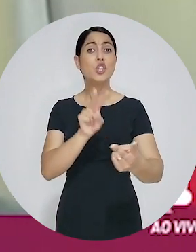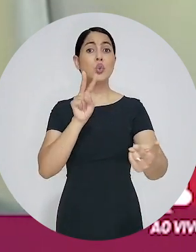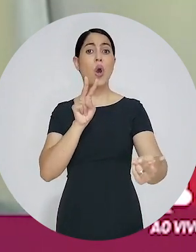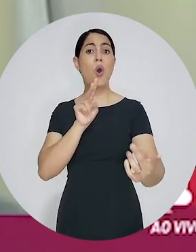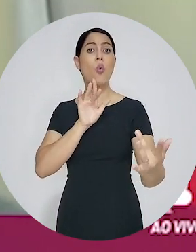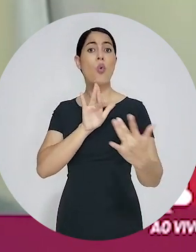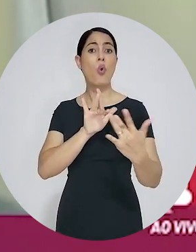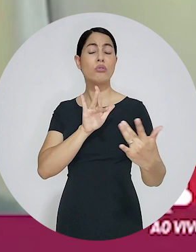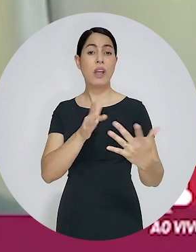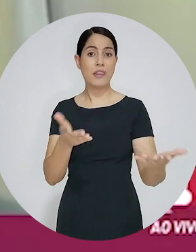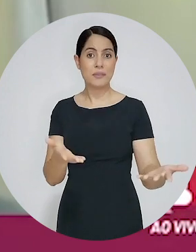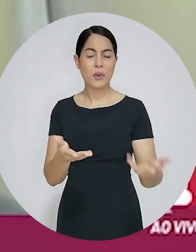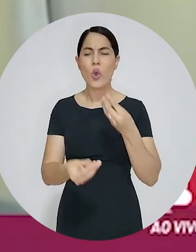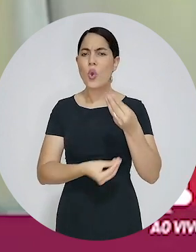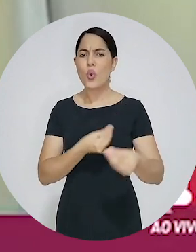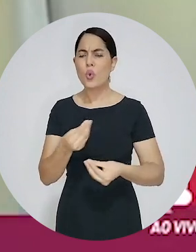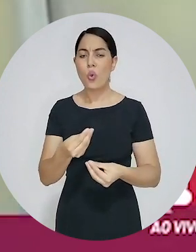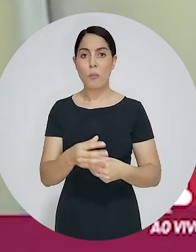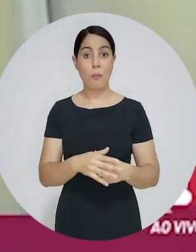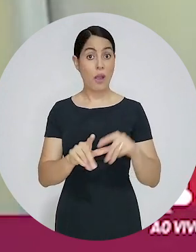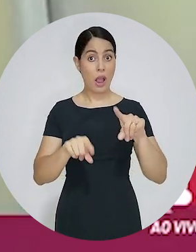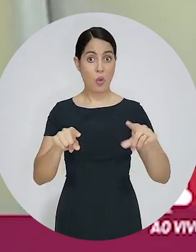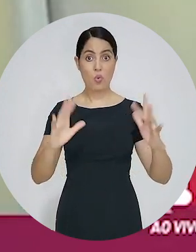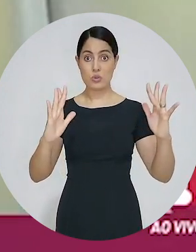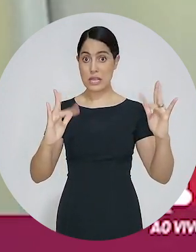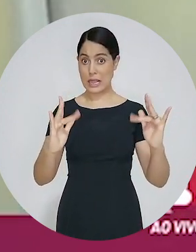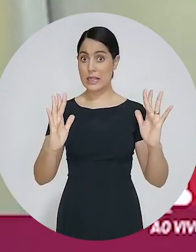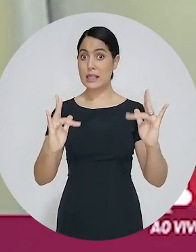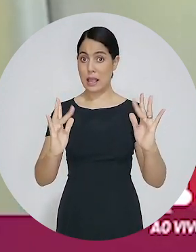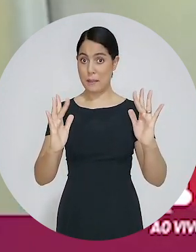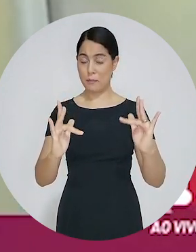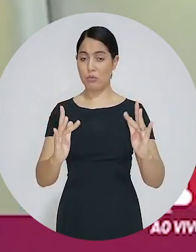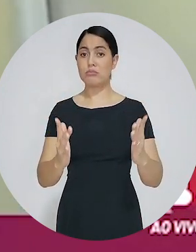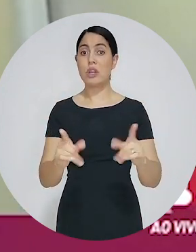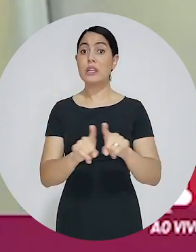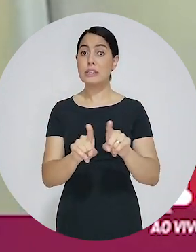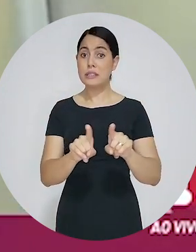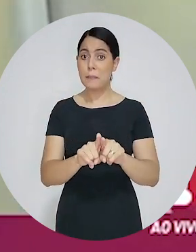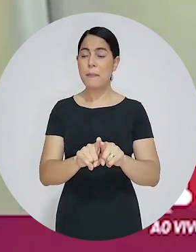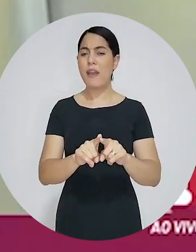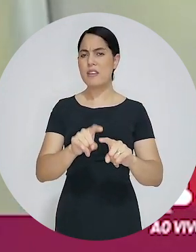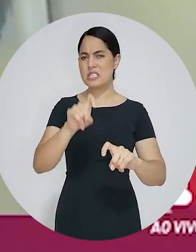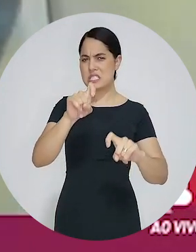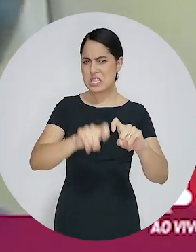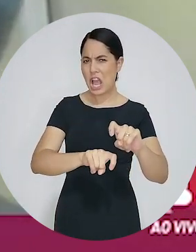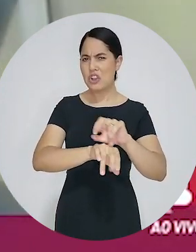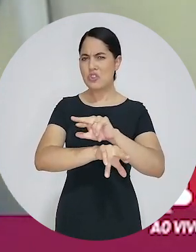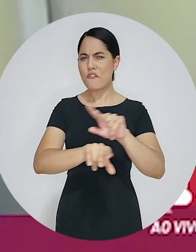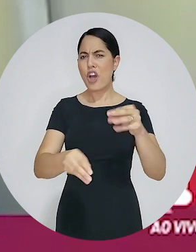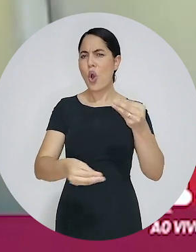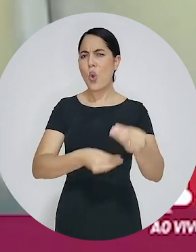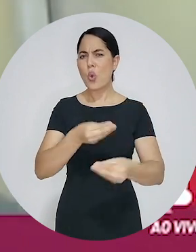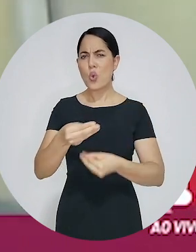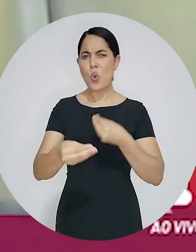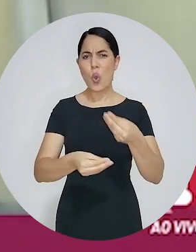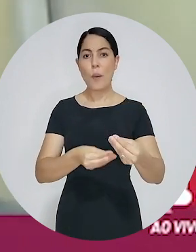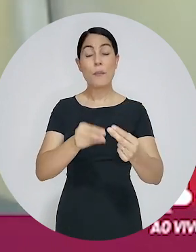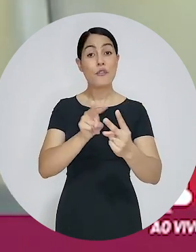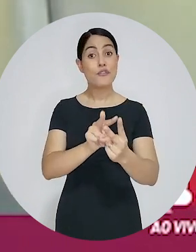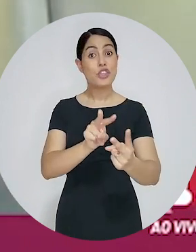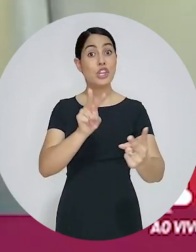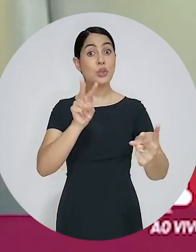através de contato virtual. Então, muitos namoros, muitos contatos até de índole sexual,